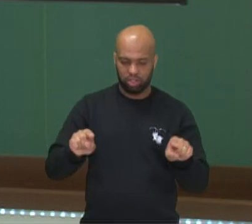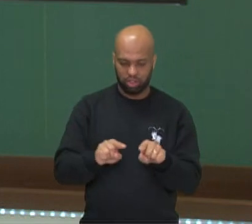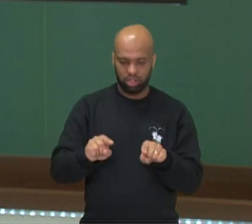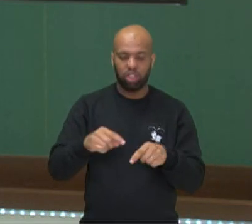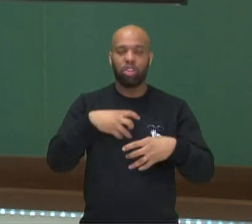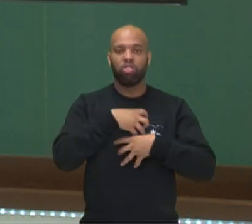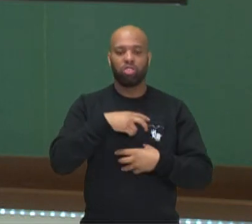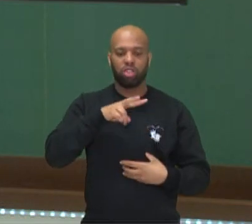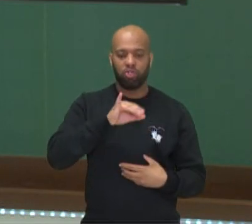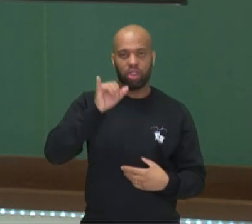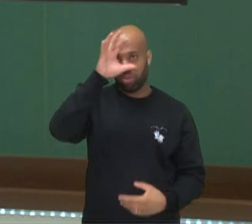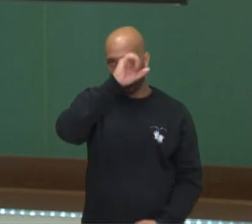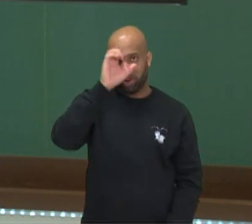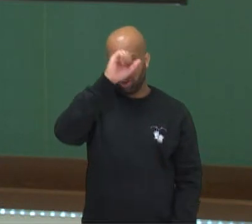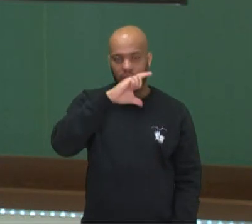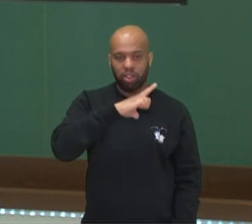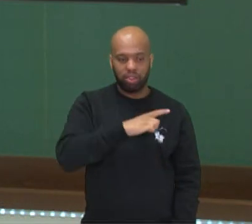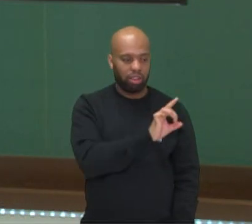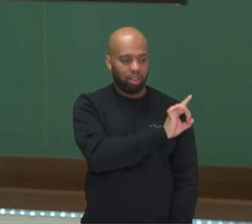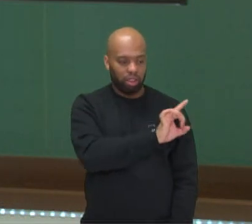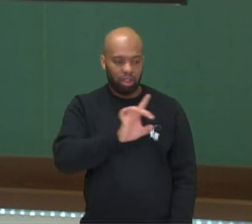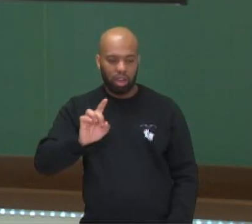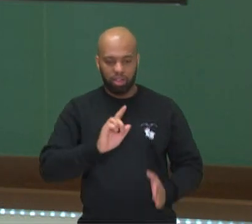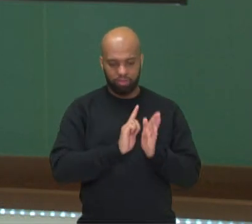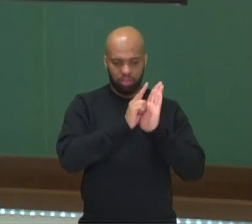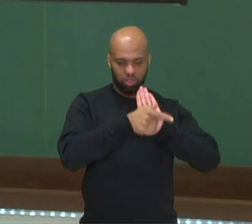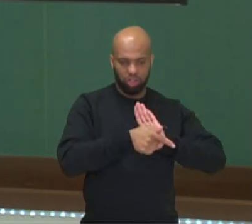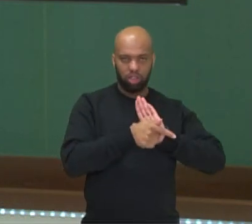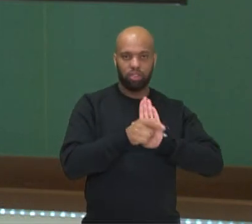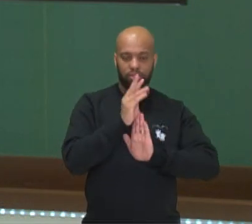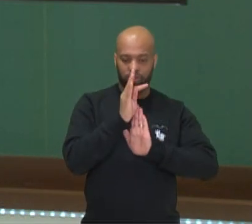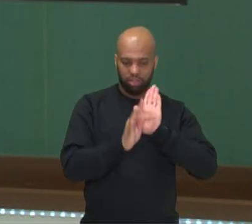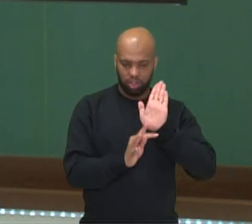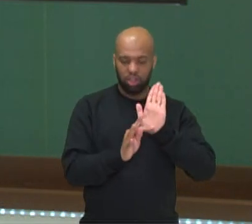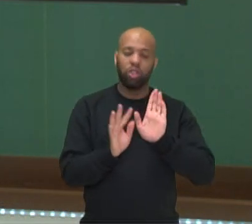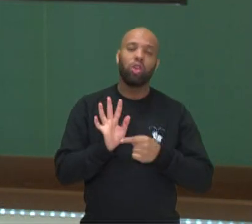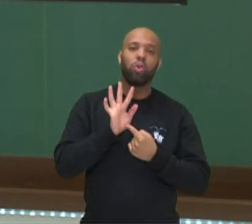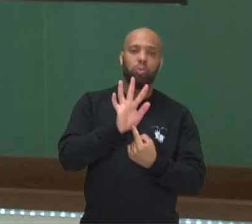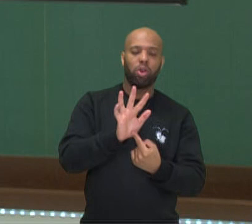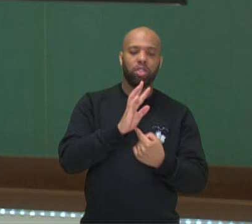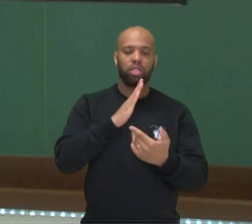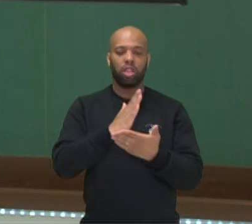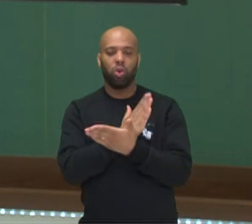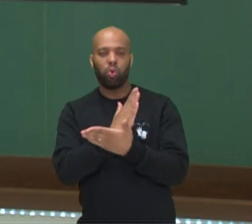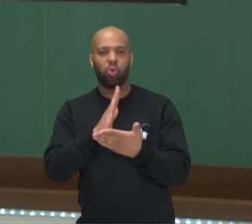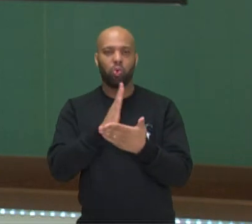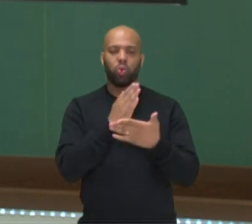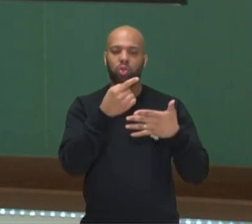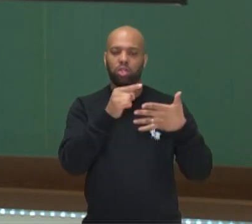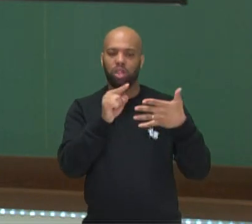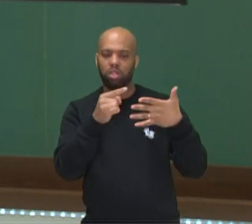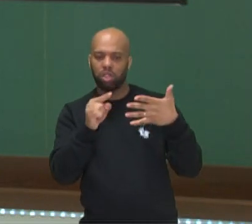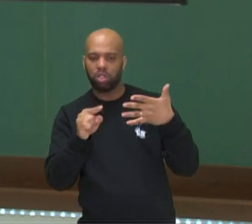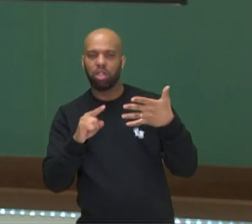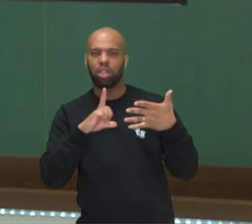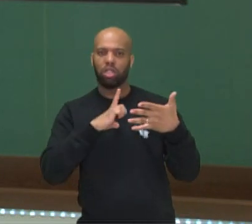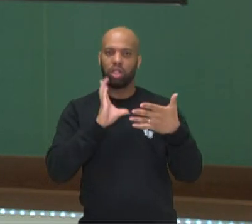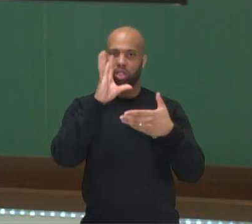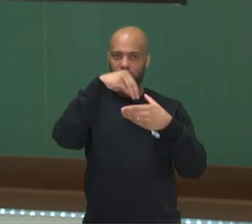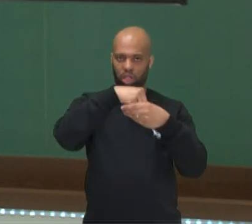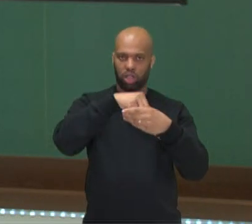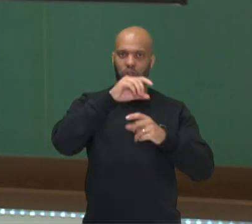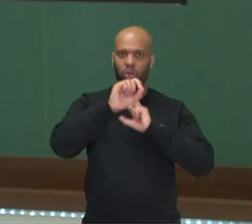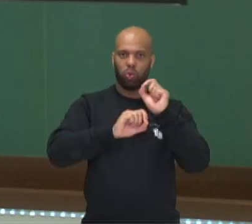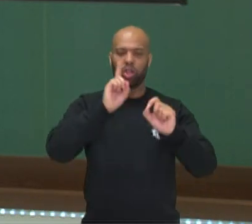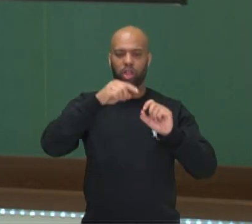nós vamos aprender que cada um desses gêneros textuais apresentam alguns elementos composicionais que constituem ali